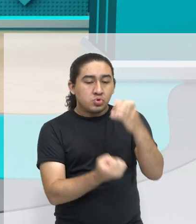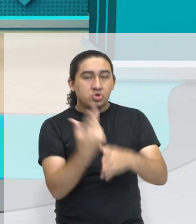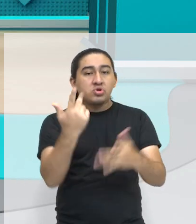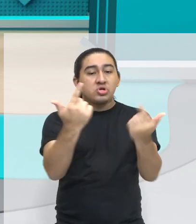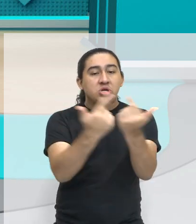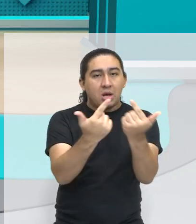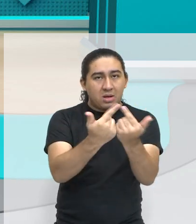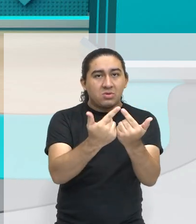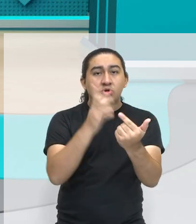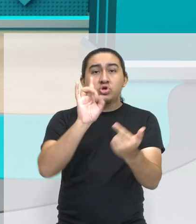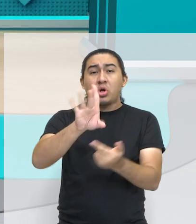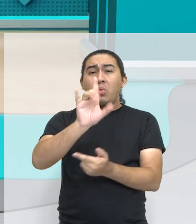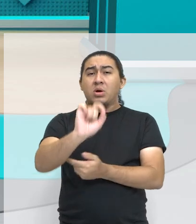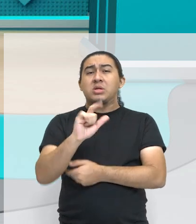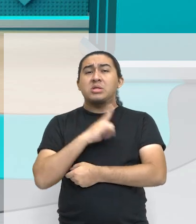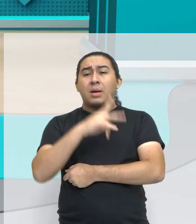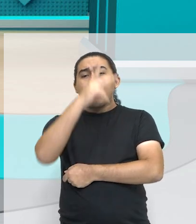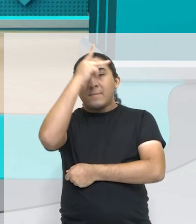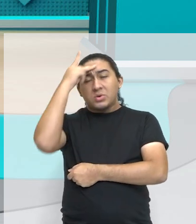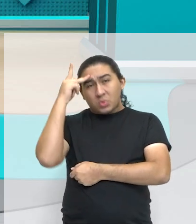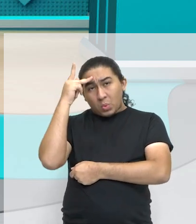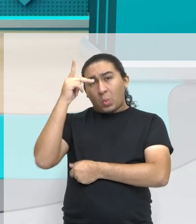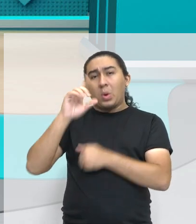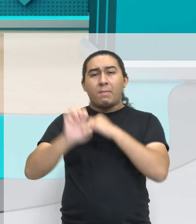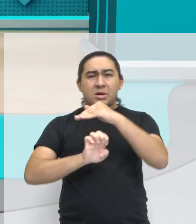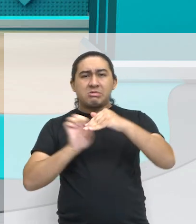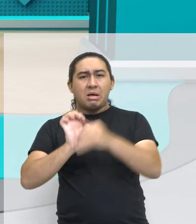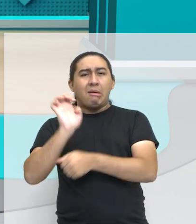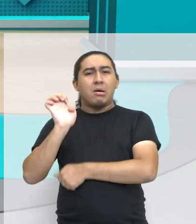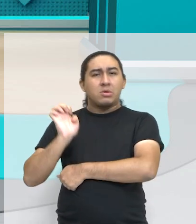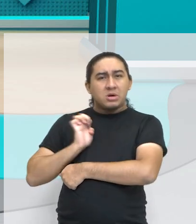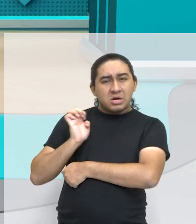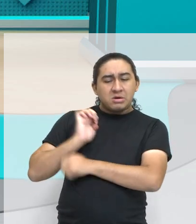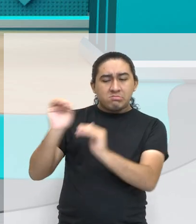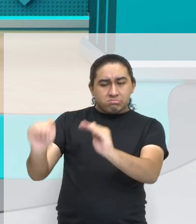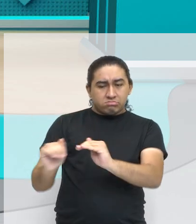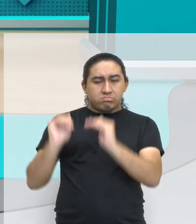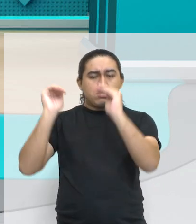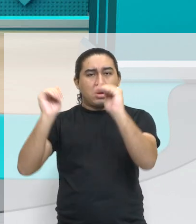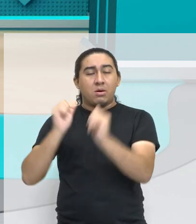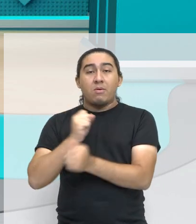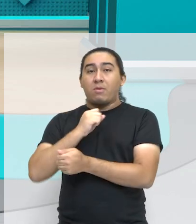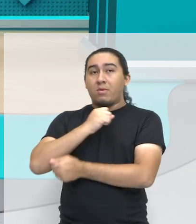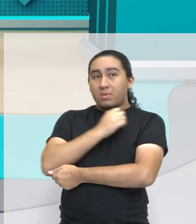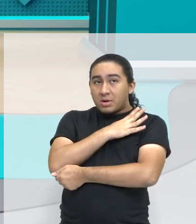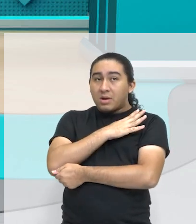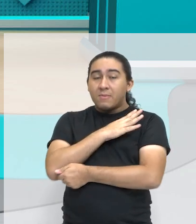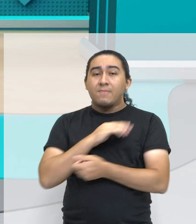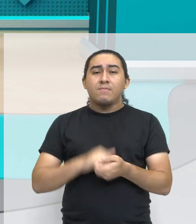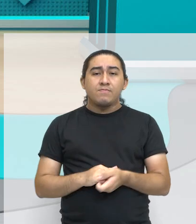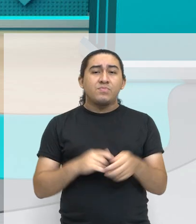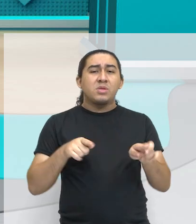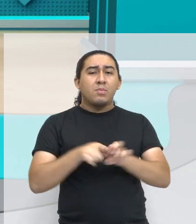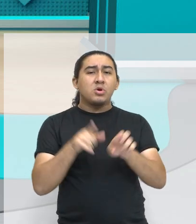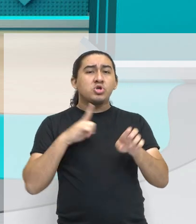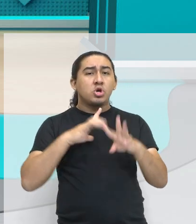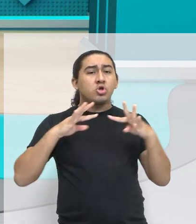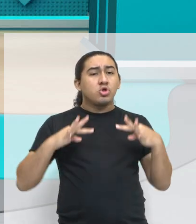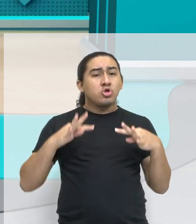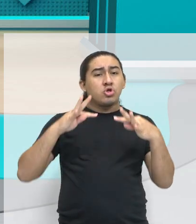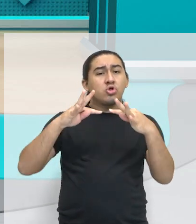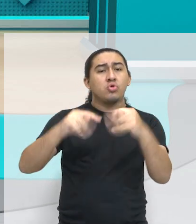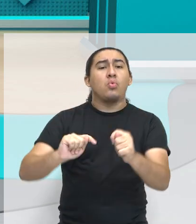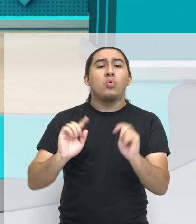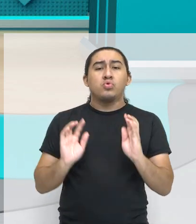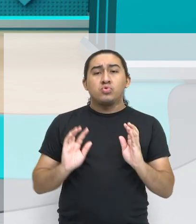era apenas para quê? Para as pessoas, para os empresários, para os ricos, para os coronéis, não é verdade? Que trazia todo o